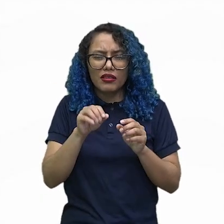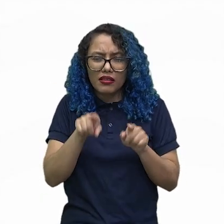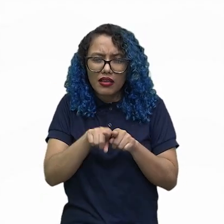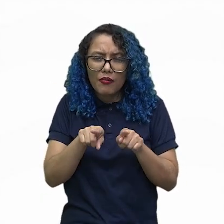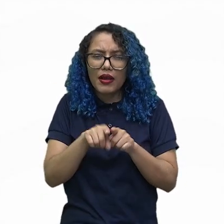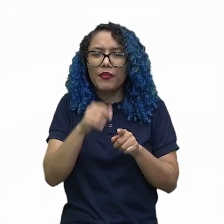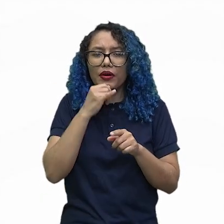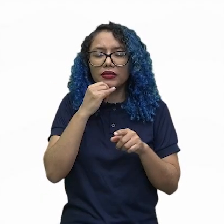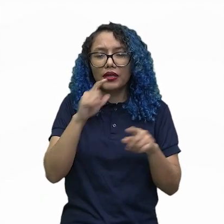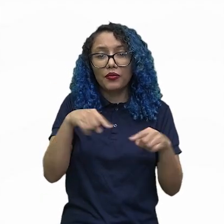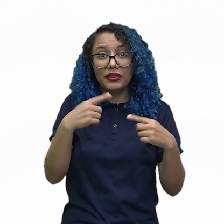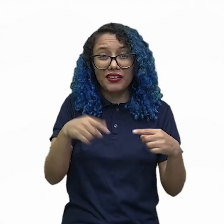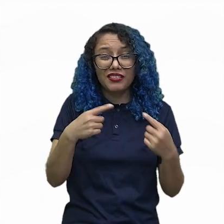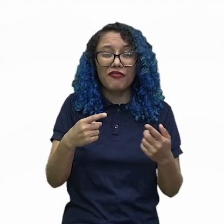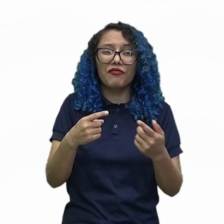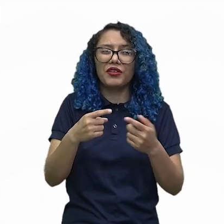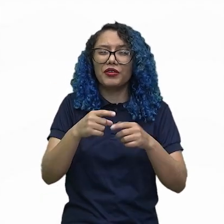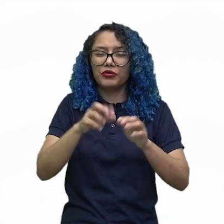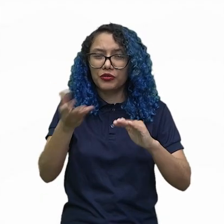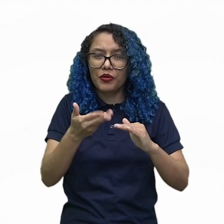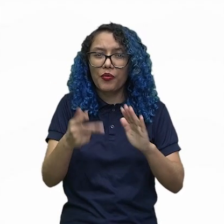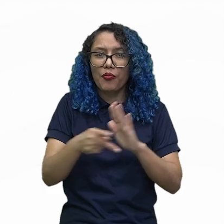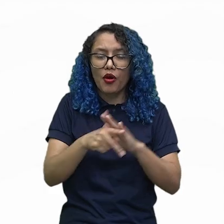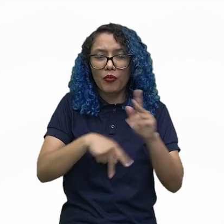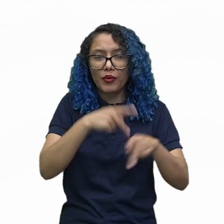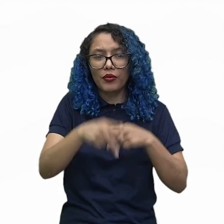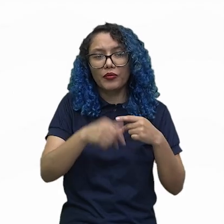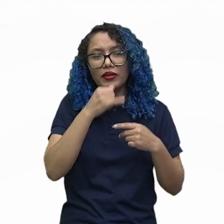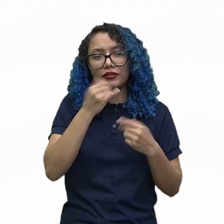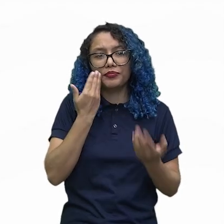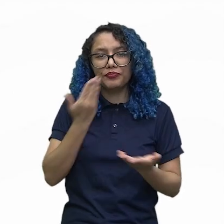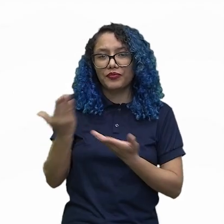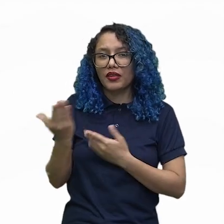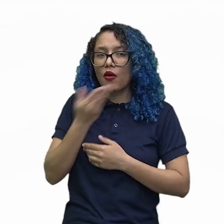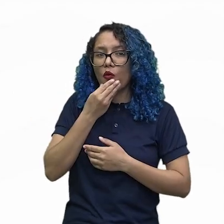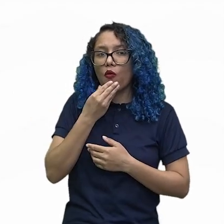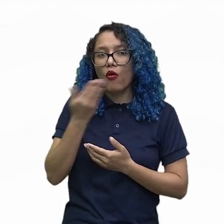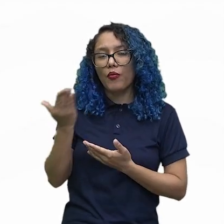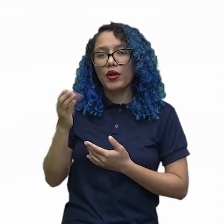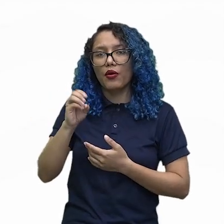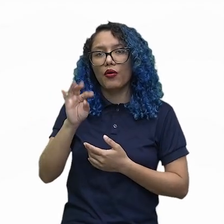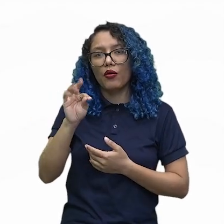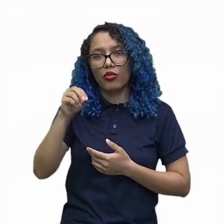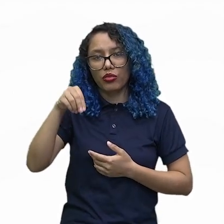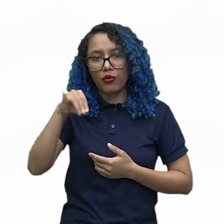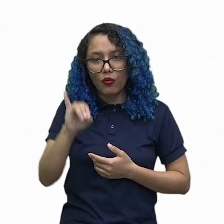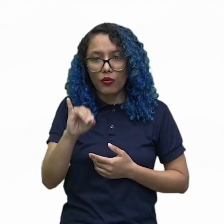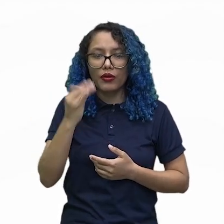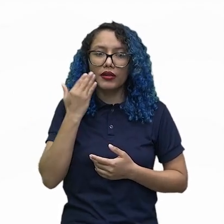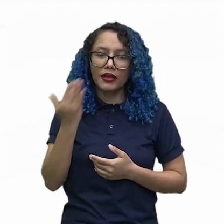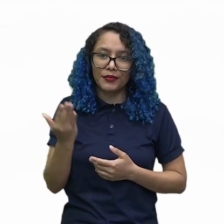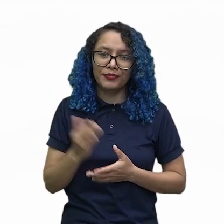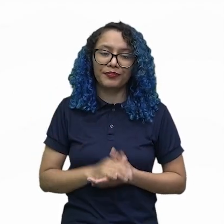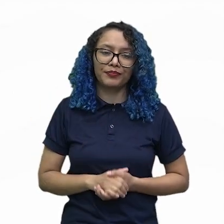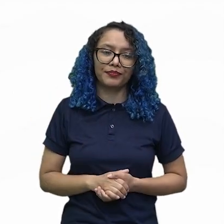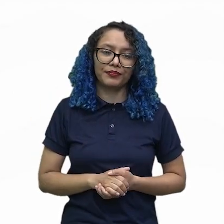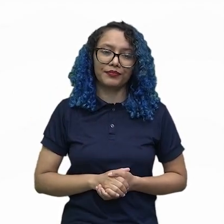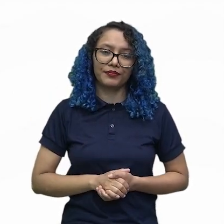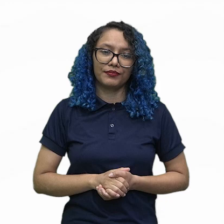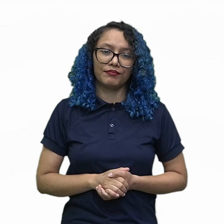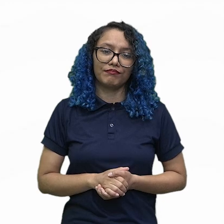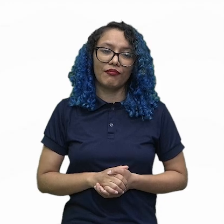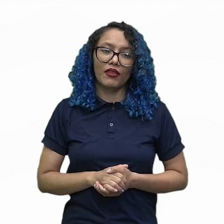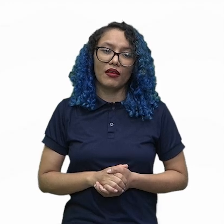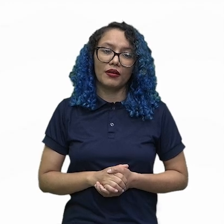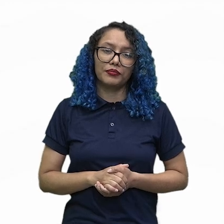Um exemplo é o Ottoni Mesquita, um artista plástico local que a gente consegue ver que tem aí